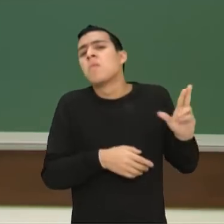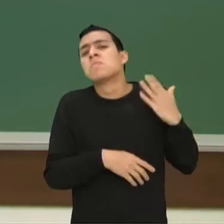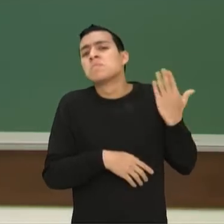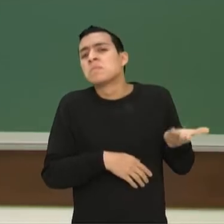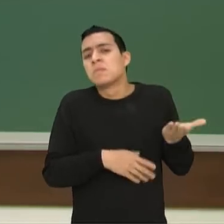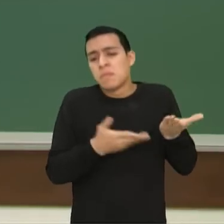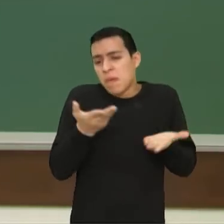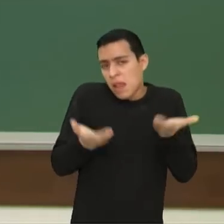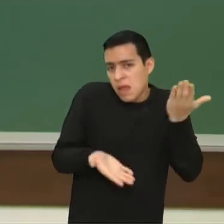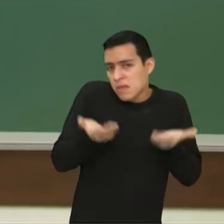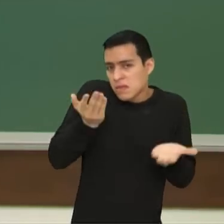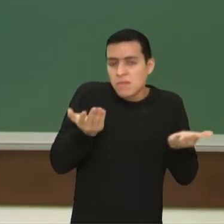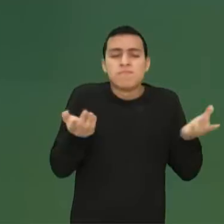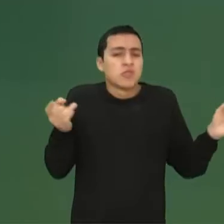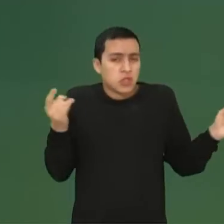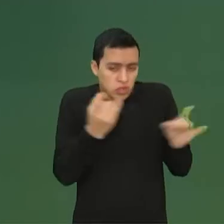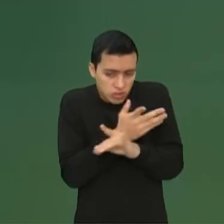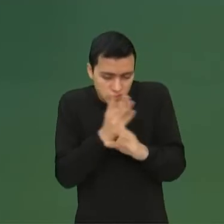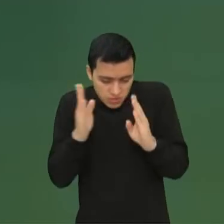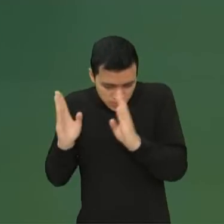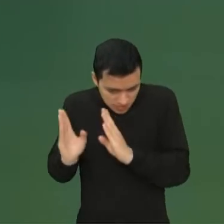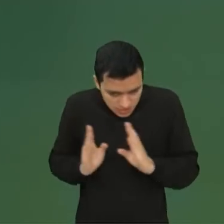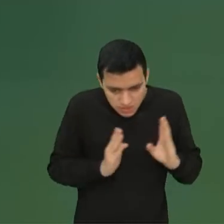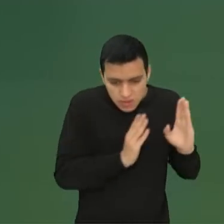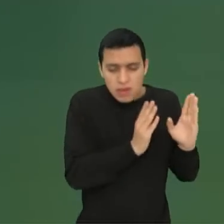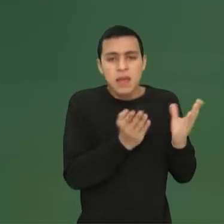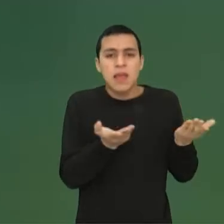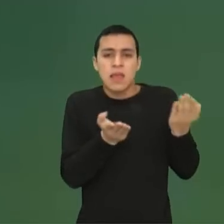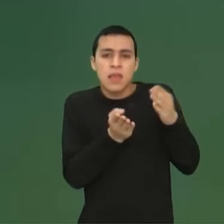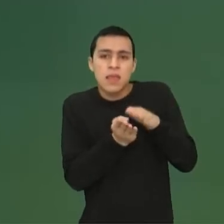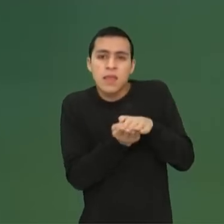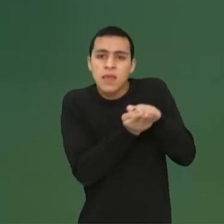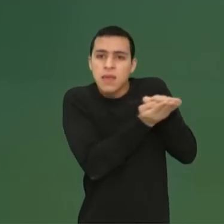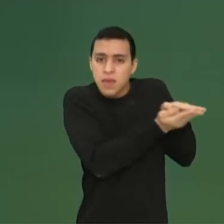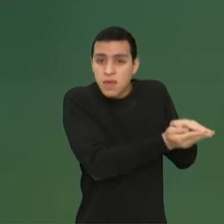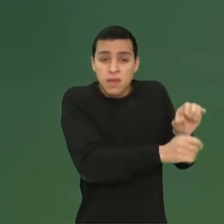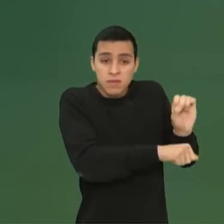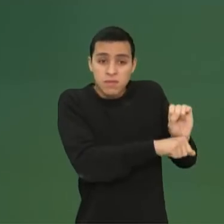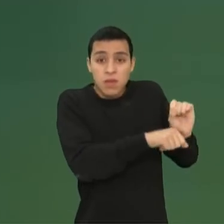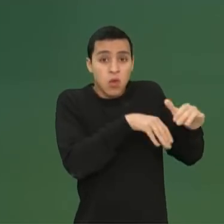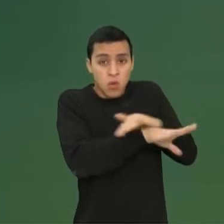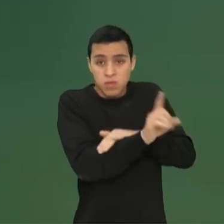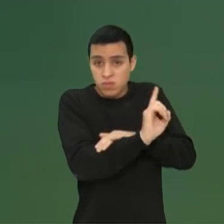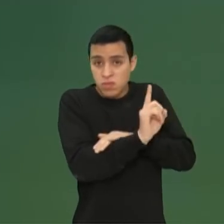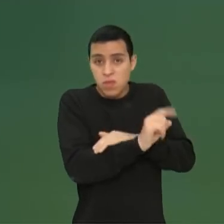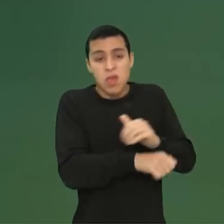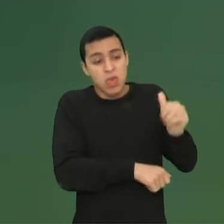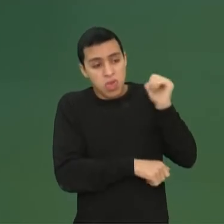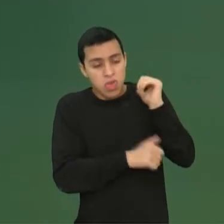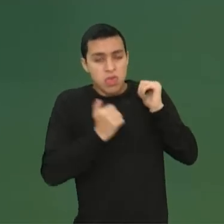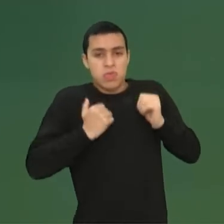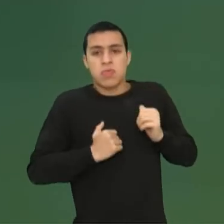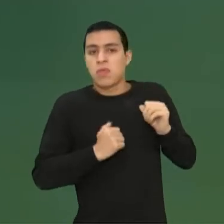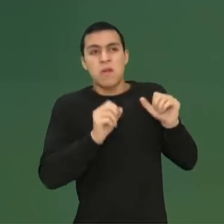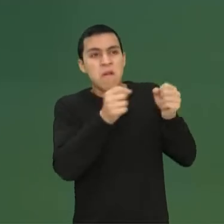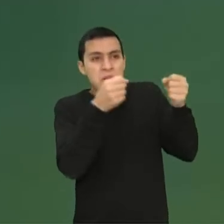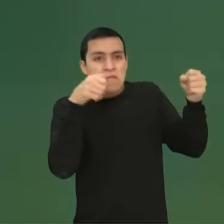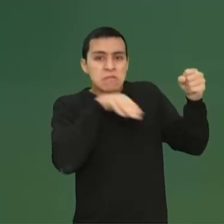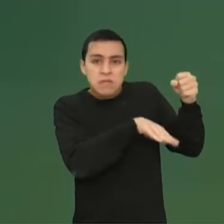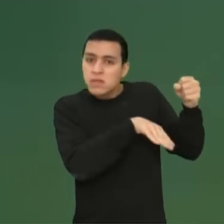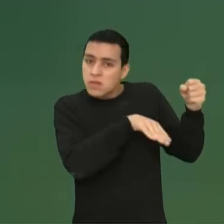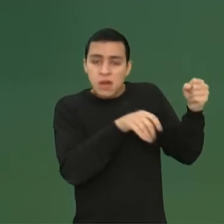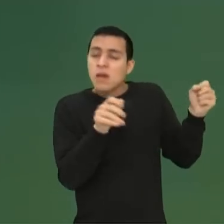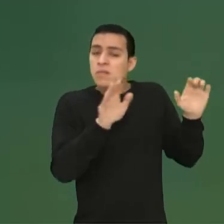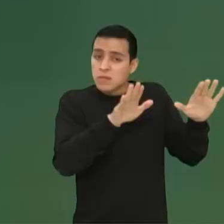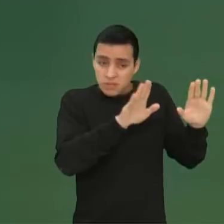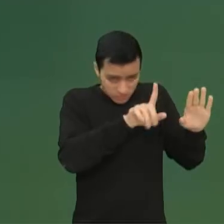uma balança? Então agora a gente deixa o nosso caderno de lado, mas só de lado, não é para guardar na mochila ou dentro do armário. Daqui a pouco a gente volta com